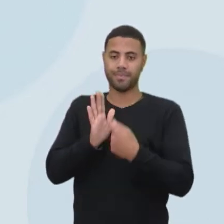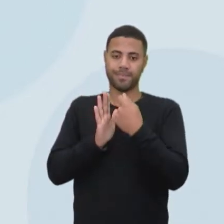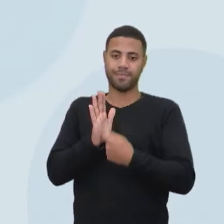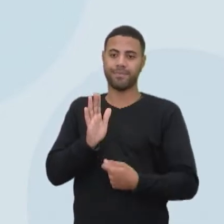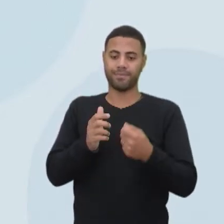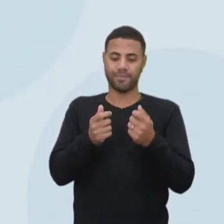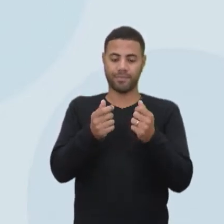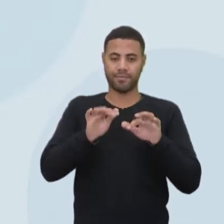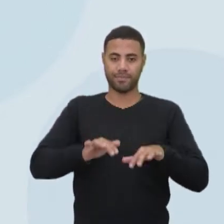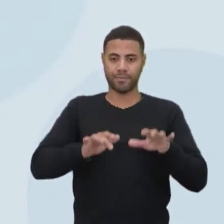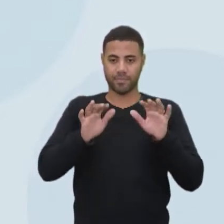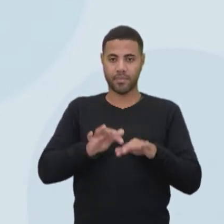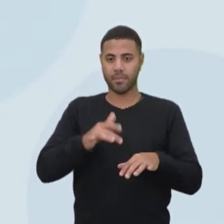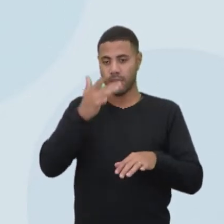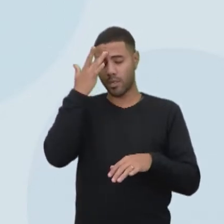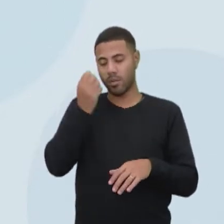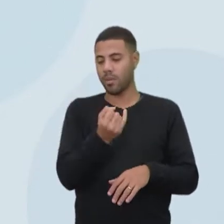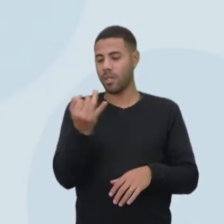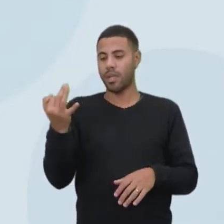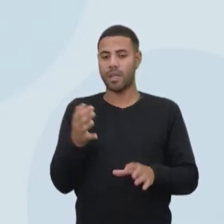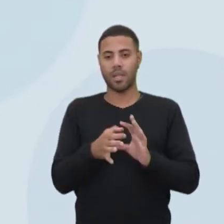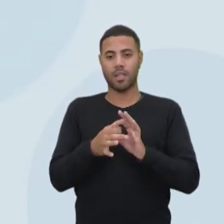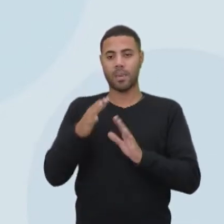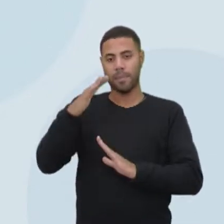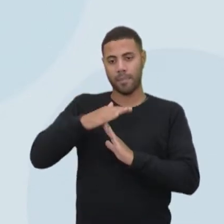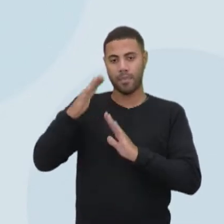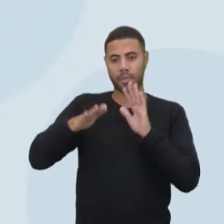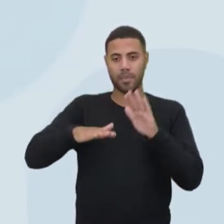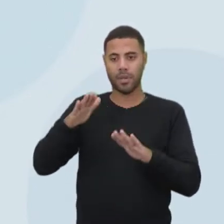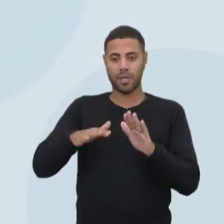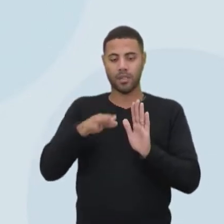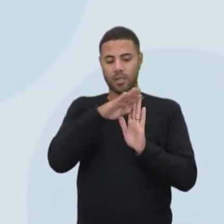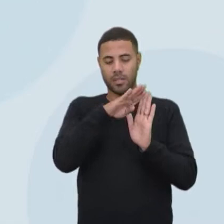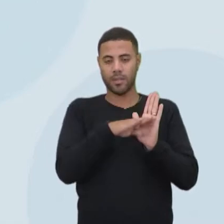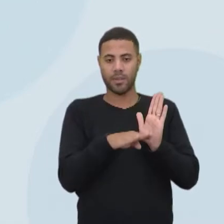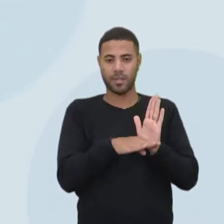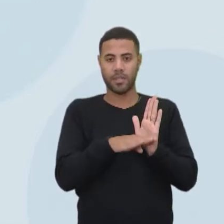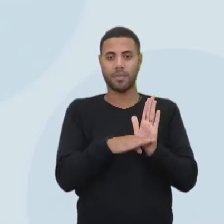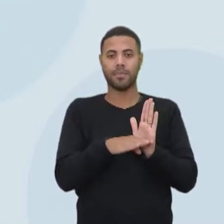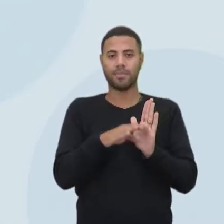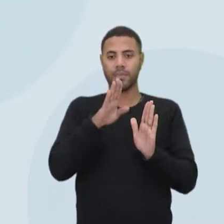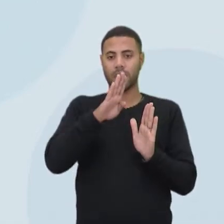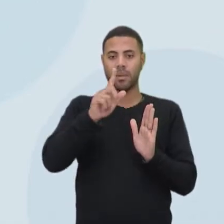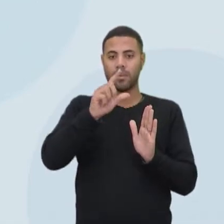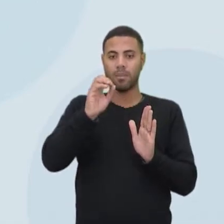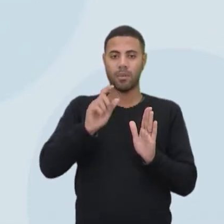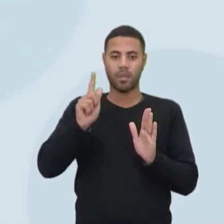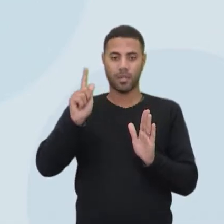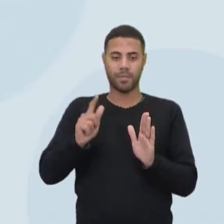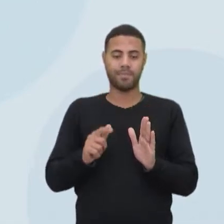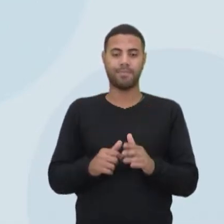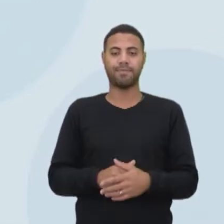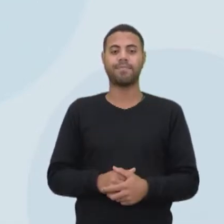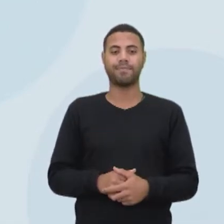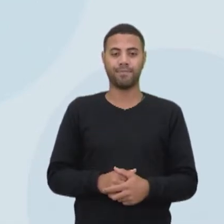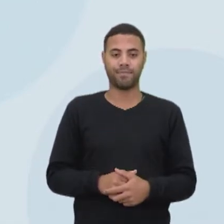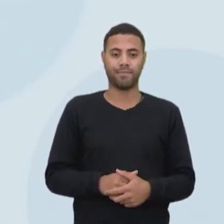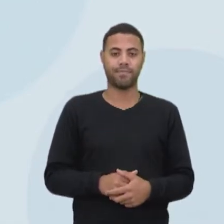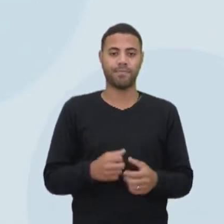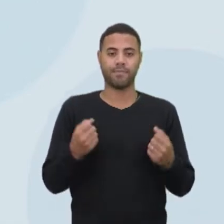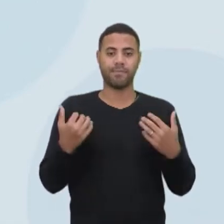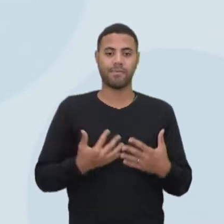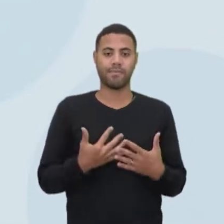por um número variável de pessoas de acordo com a política do blog. Isso é importante. Está vendo que quando ele fala ali em cima que ele é